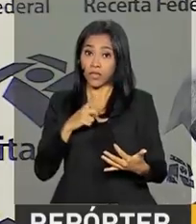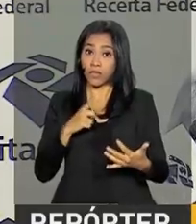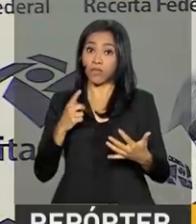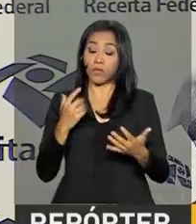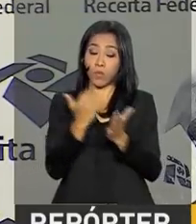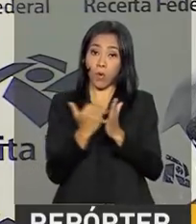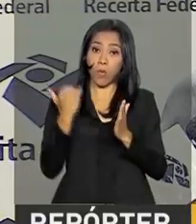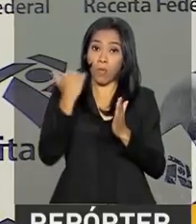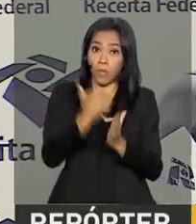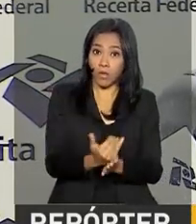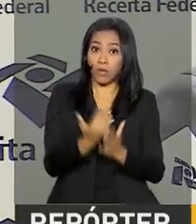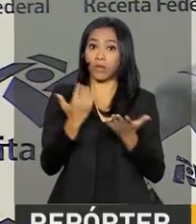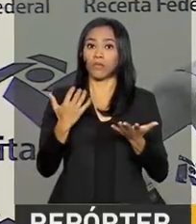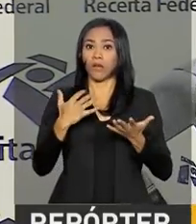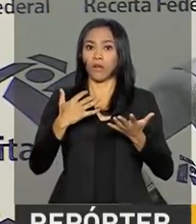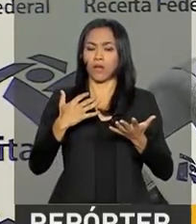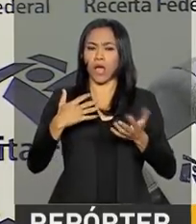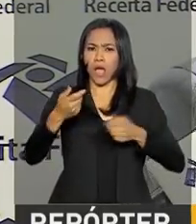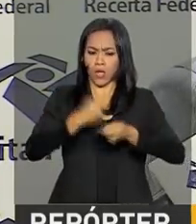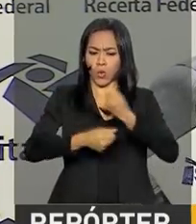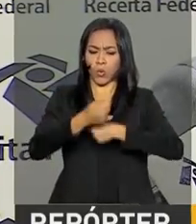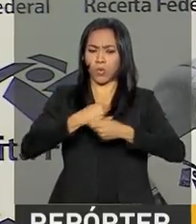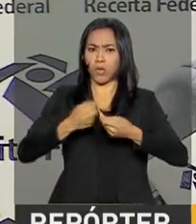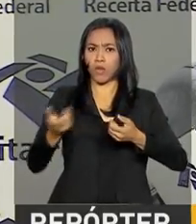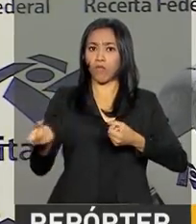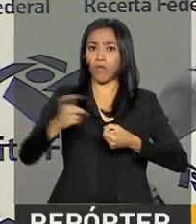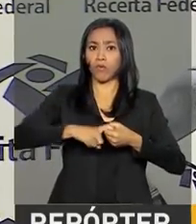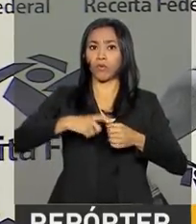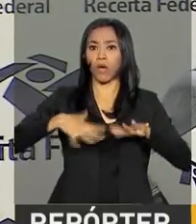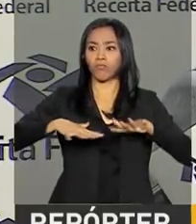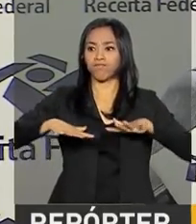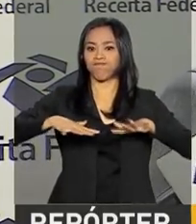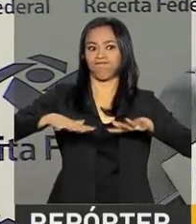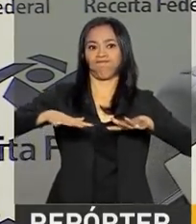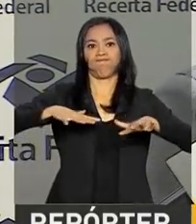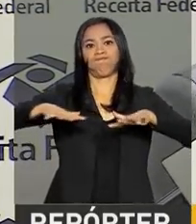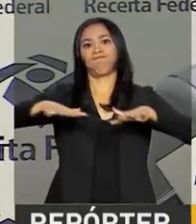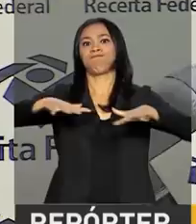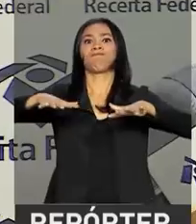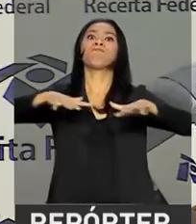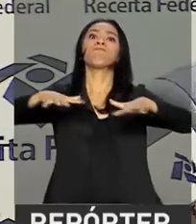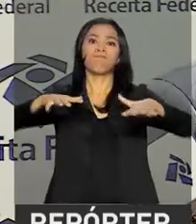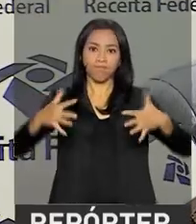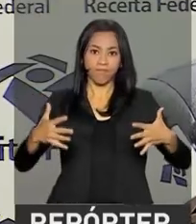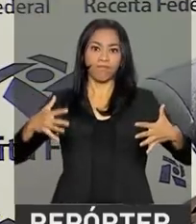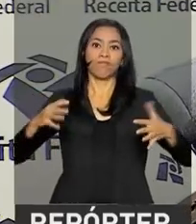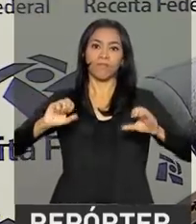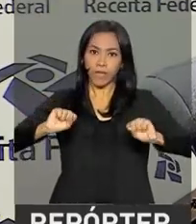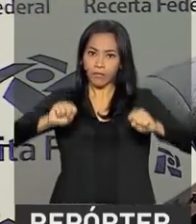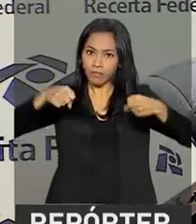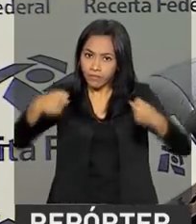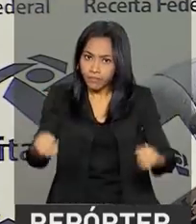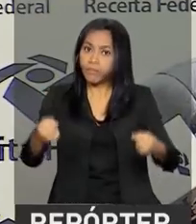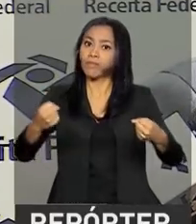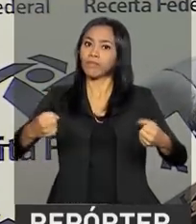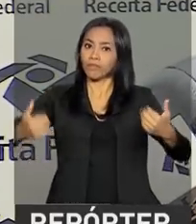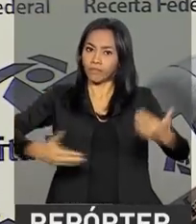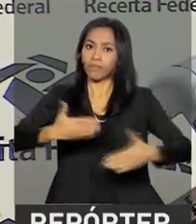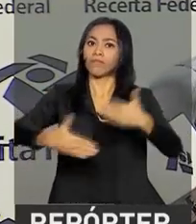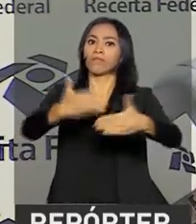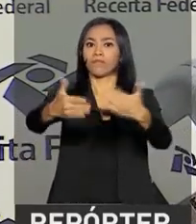partir do segundo semestre do ano de 2017 uma recuperação dar uma retomada do ciclo do ciclo econômico